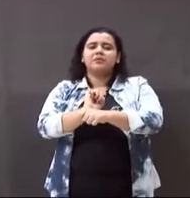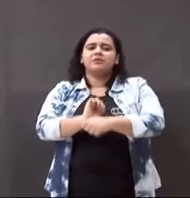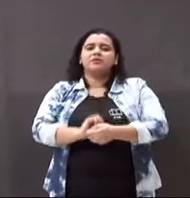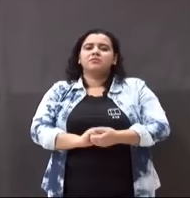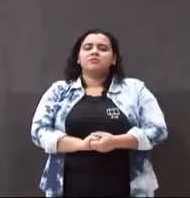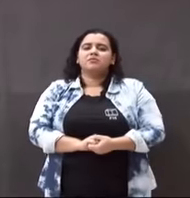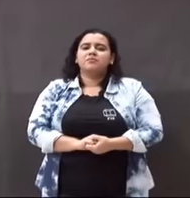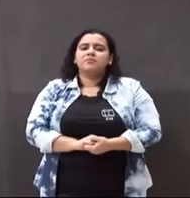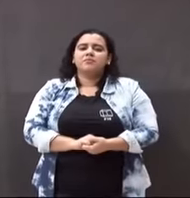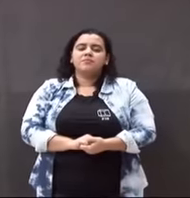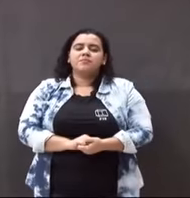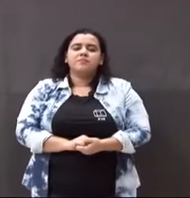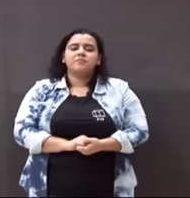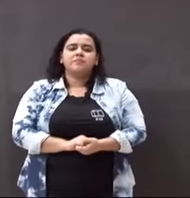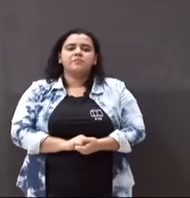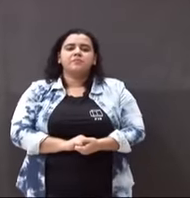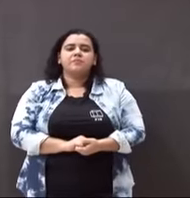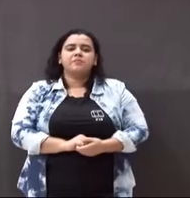Vem.